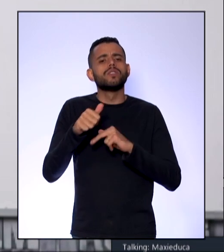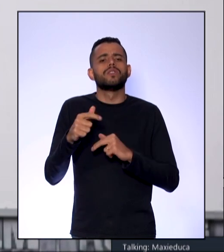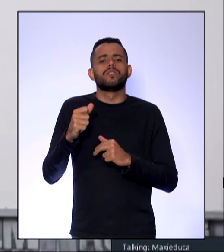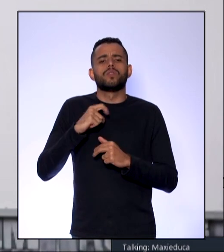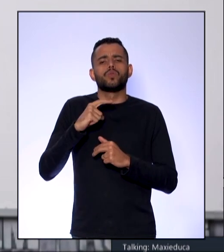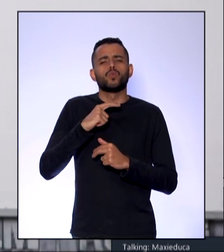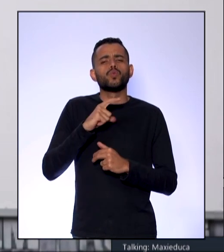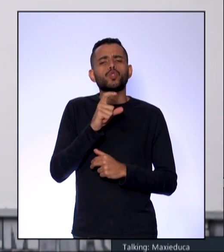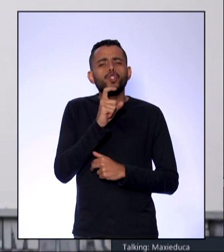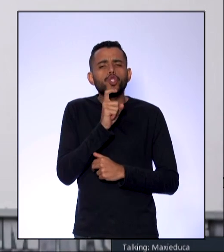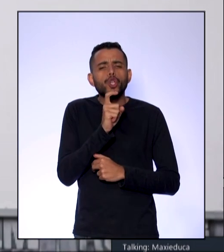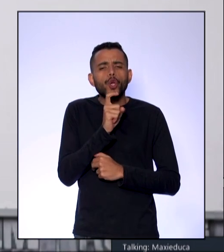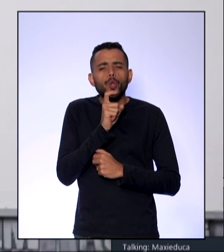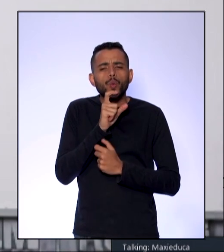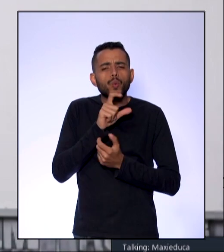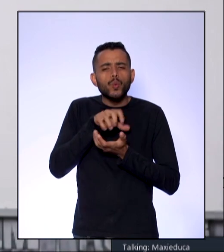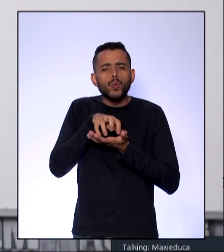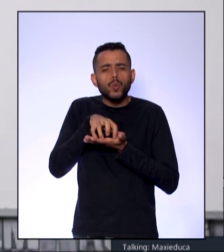a única forma